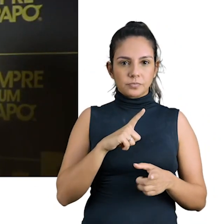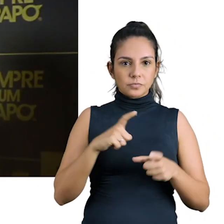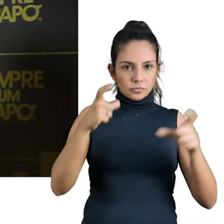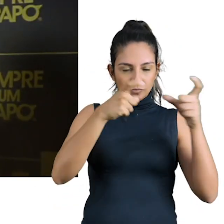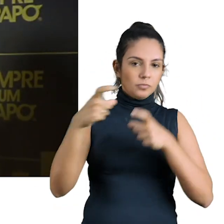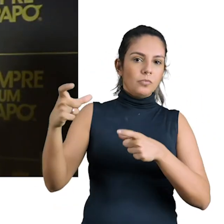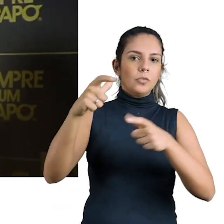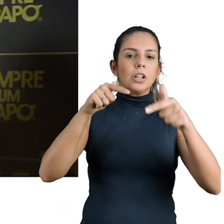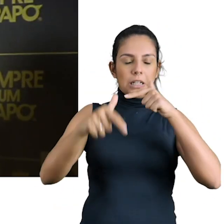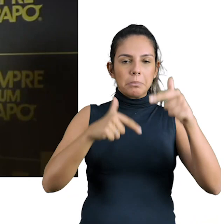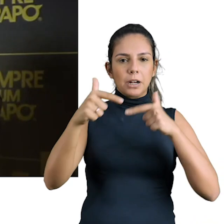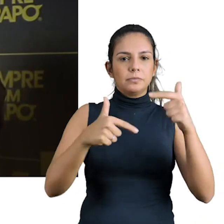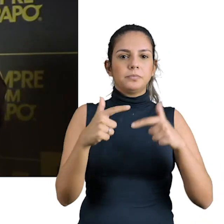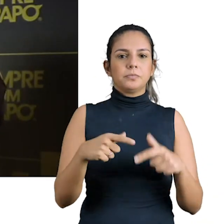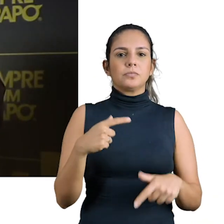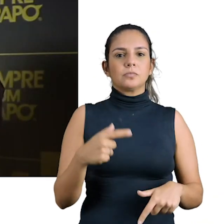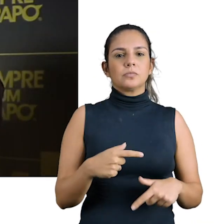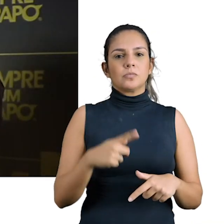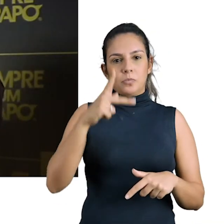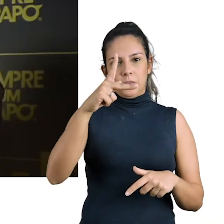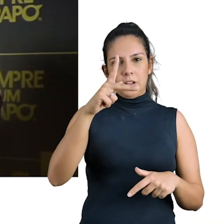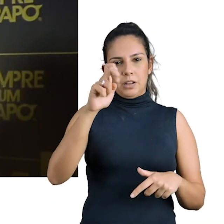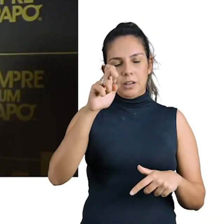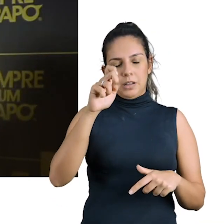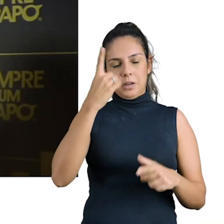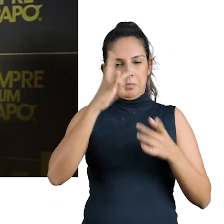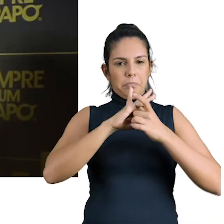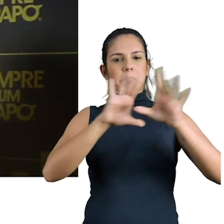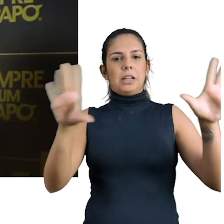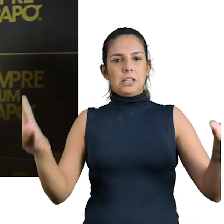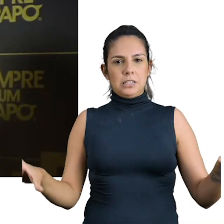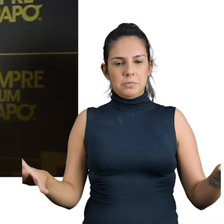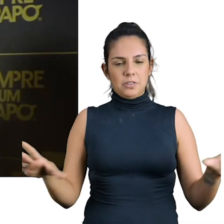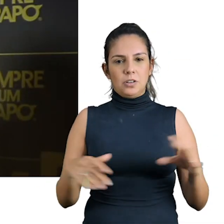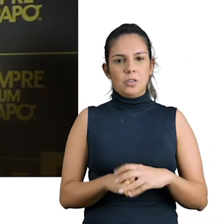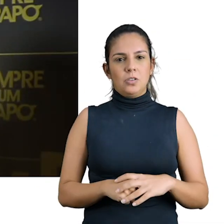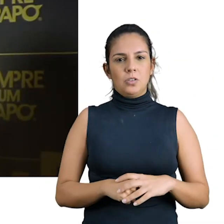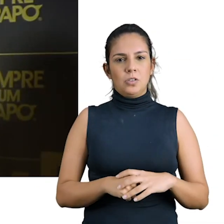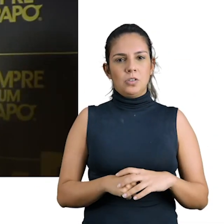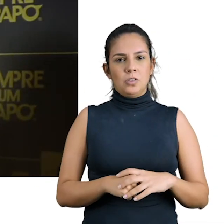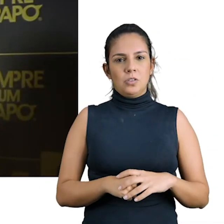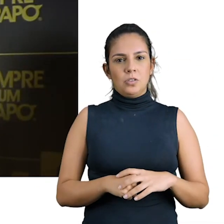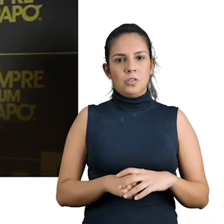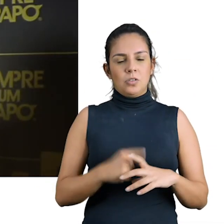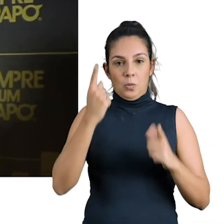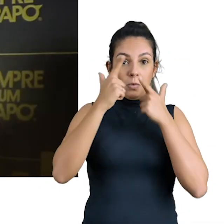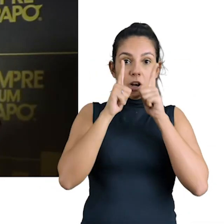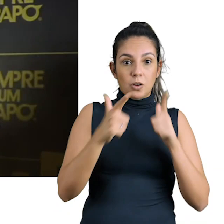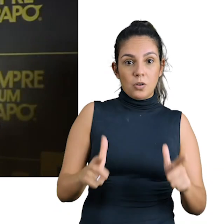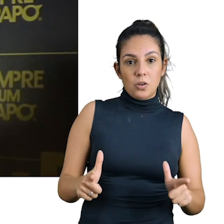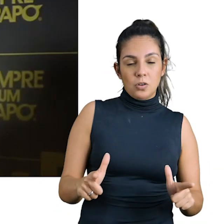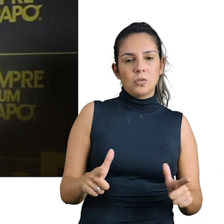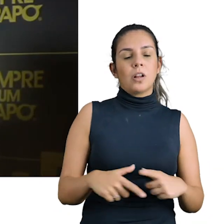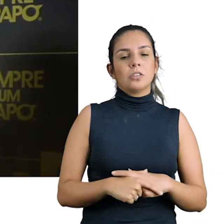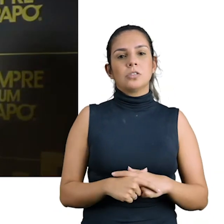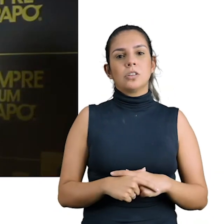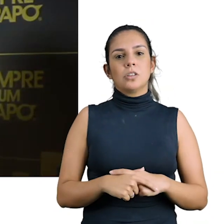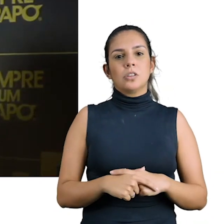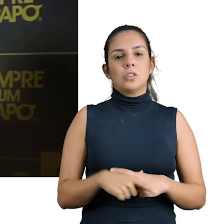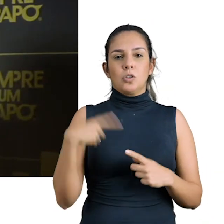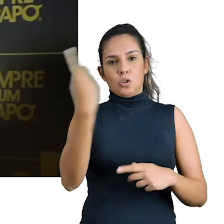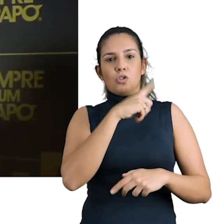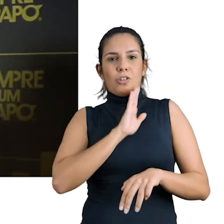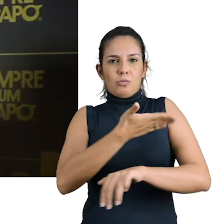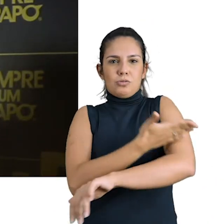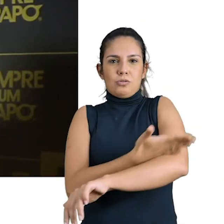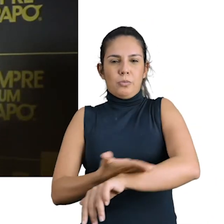ambientes de trabalho e tudo, mas a permissividade que de uma lógica de dominação linguística nos levou,